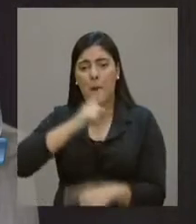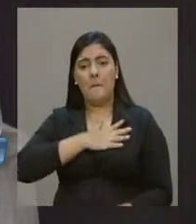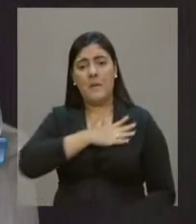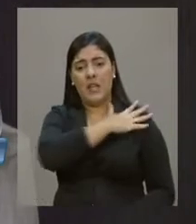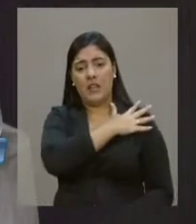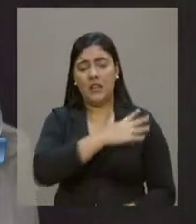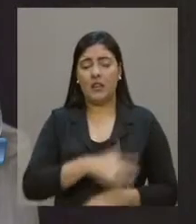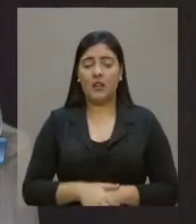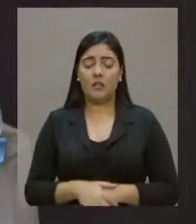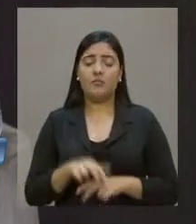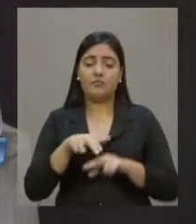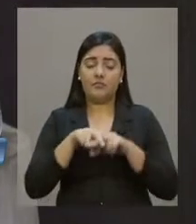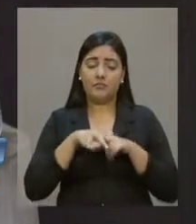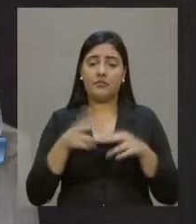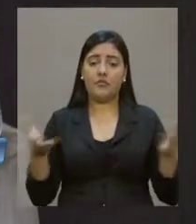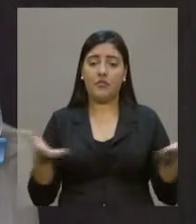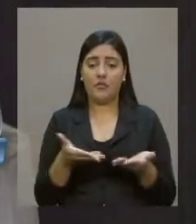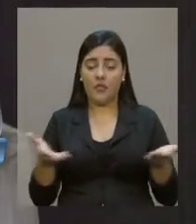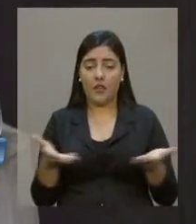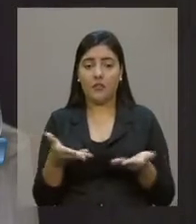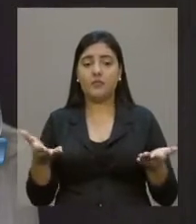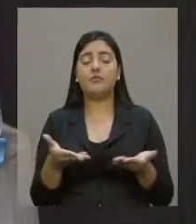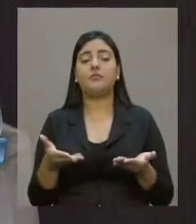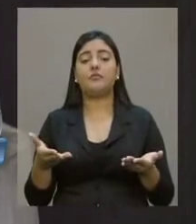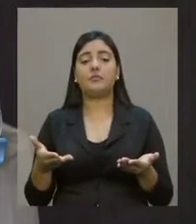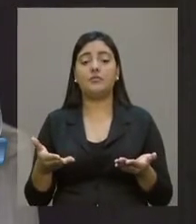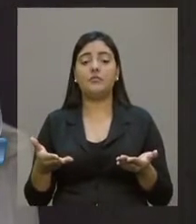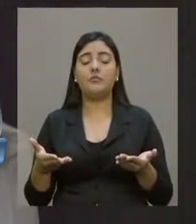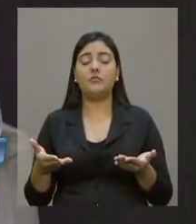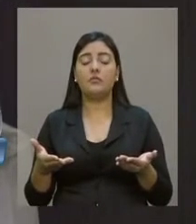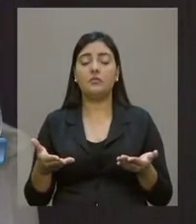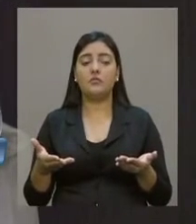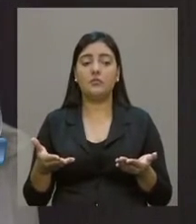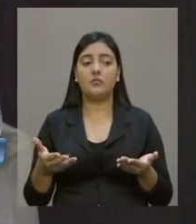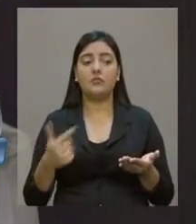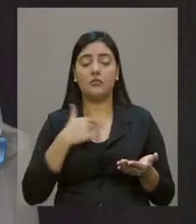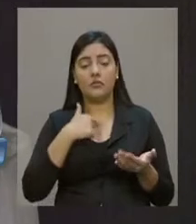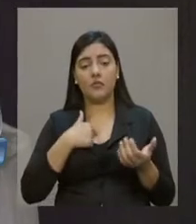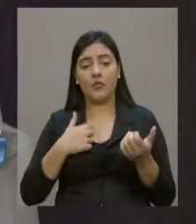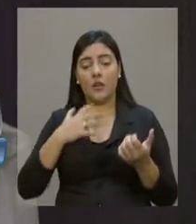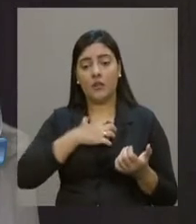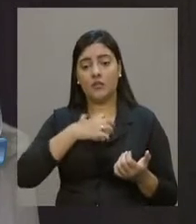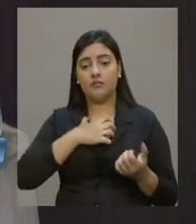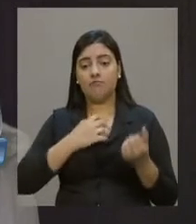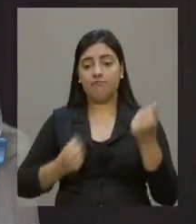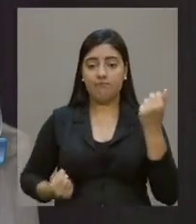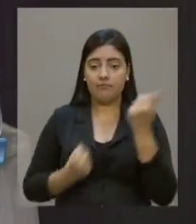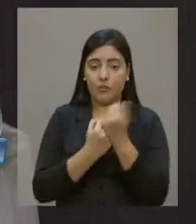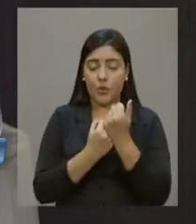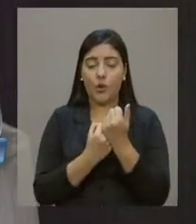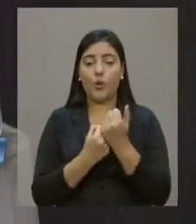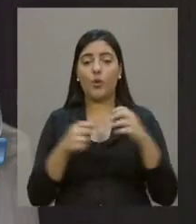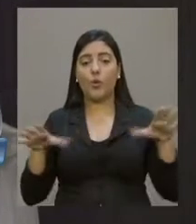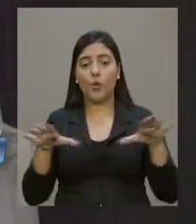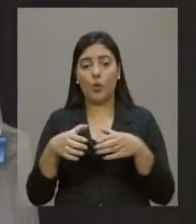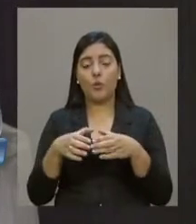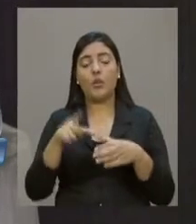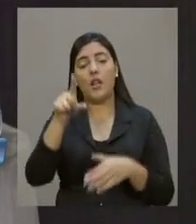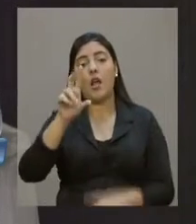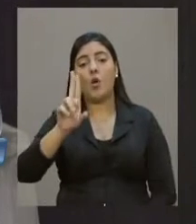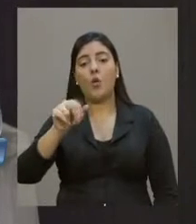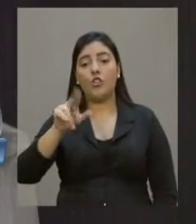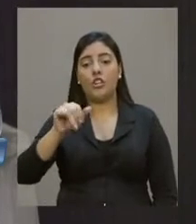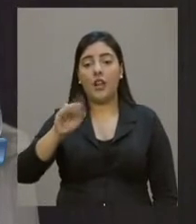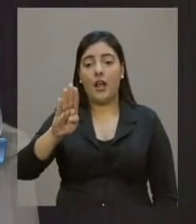se consolidando. Portanto, eu queria aqui, de pronto, me solidarizar com a comunidade da Unilab,